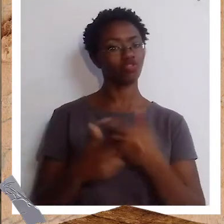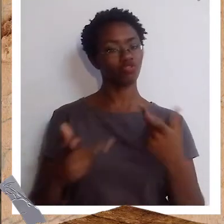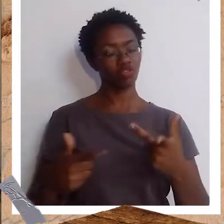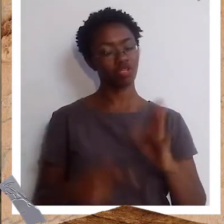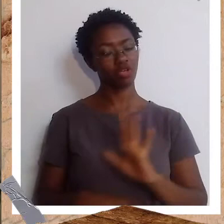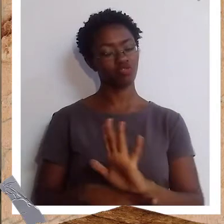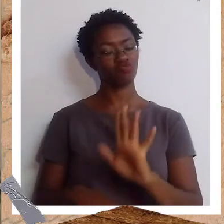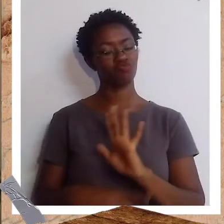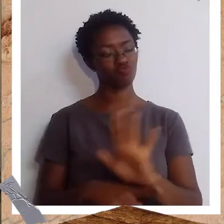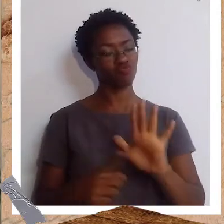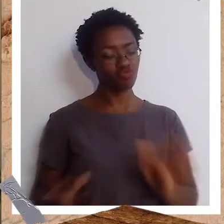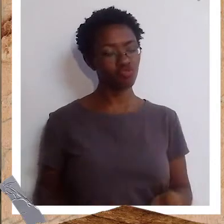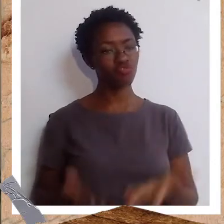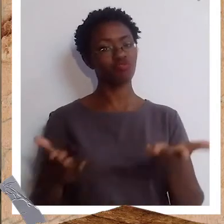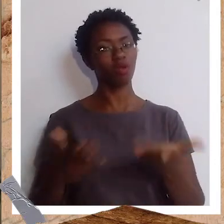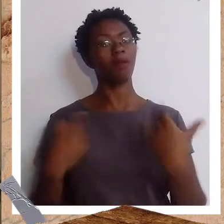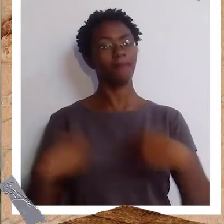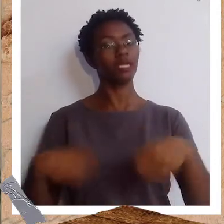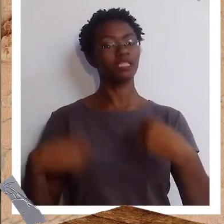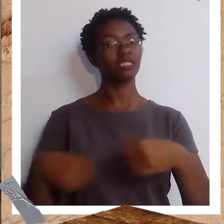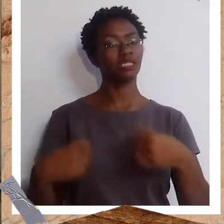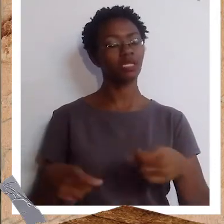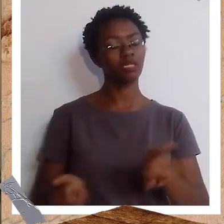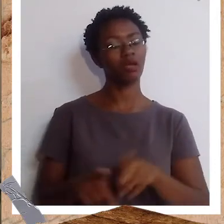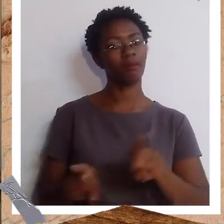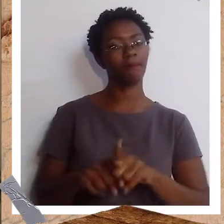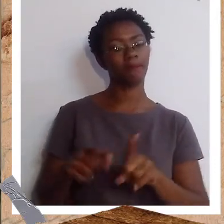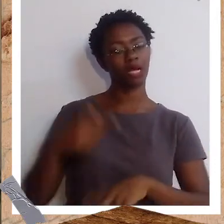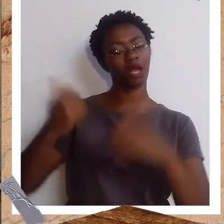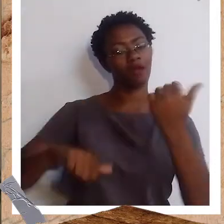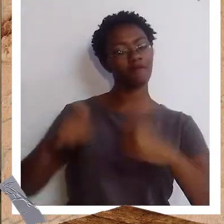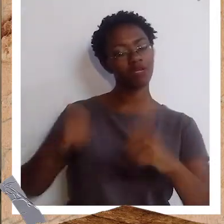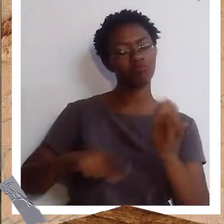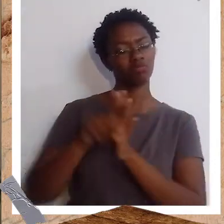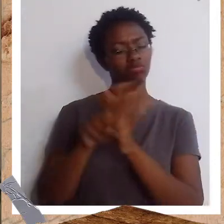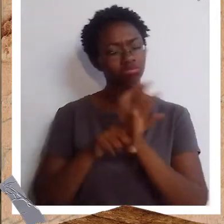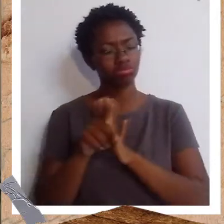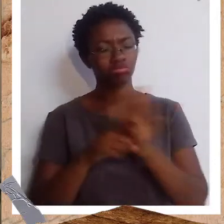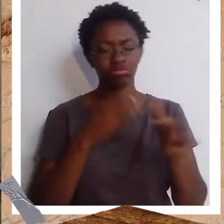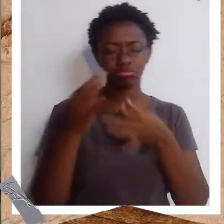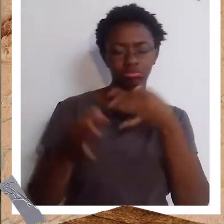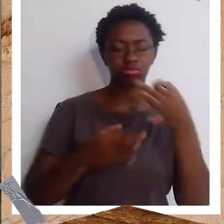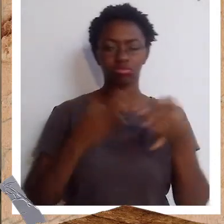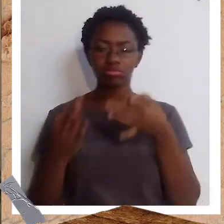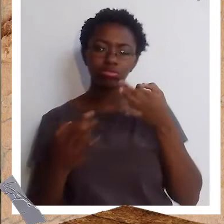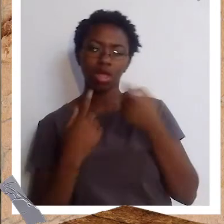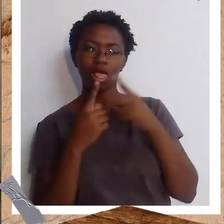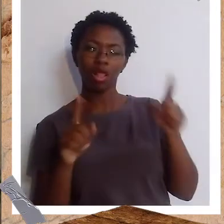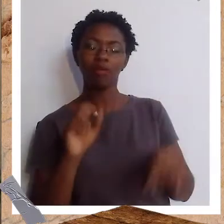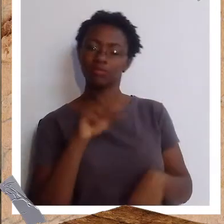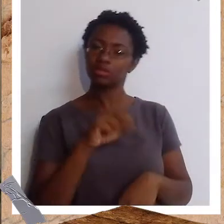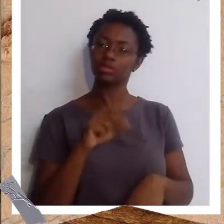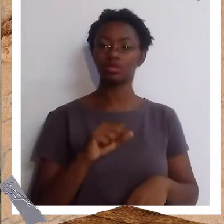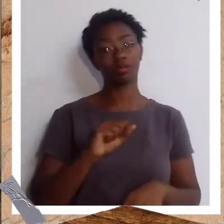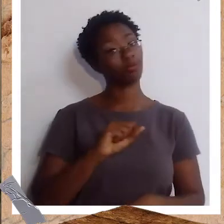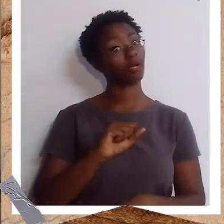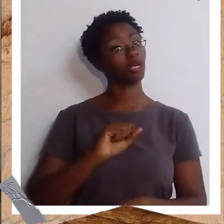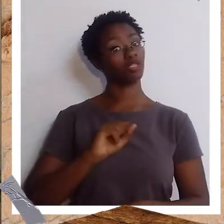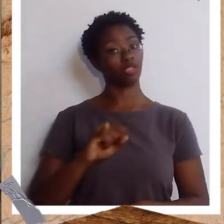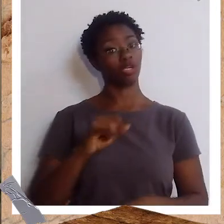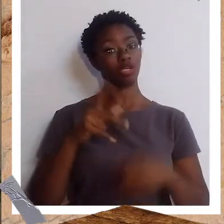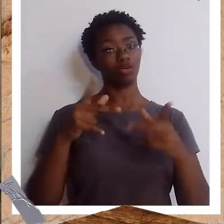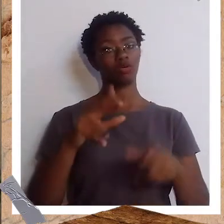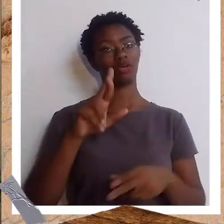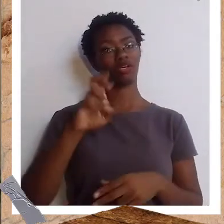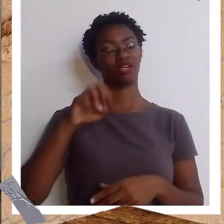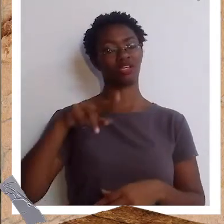também precisam ser analisados, também precisam ser criticados, para não cairmos, né, naquilo que o Renato Araújo,